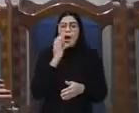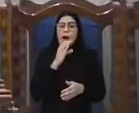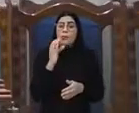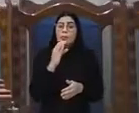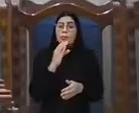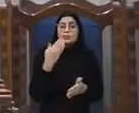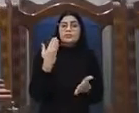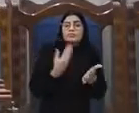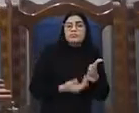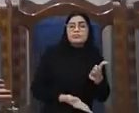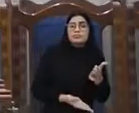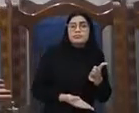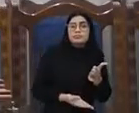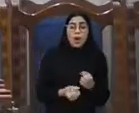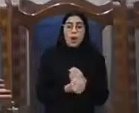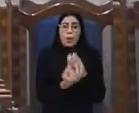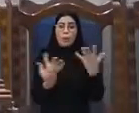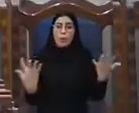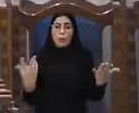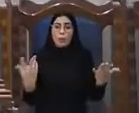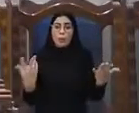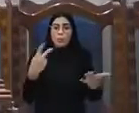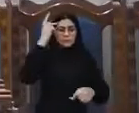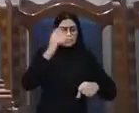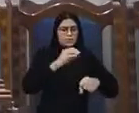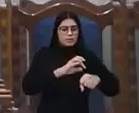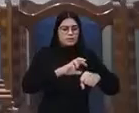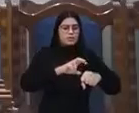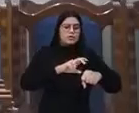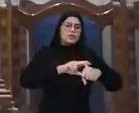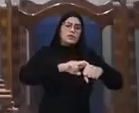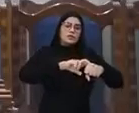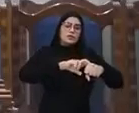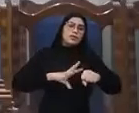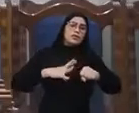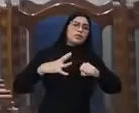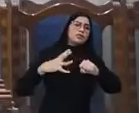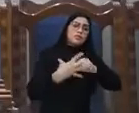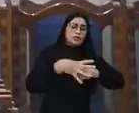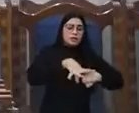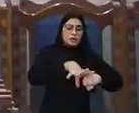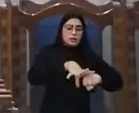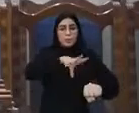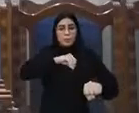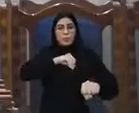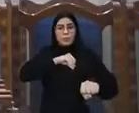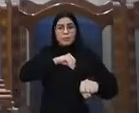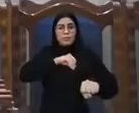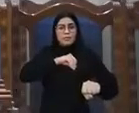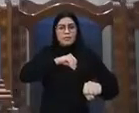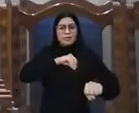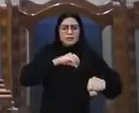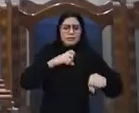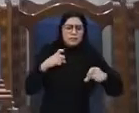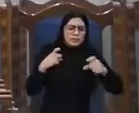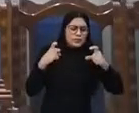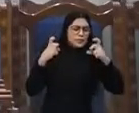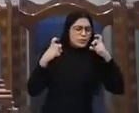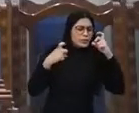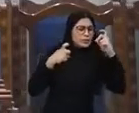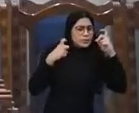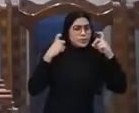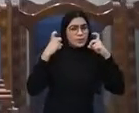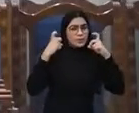pela Covid-19 têm testemunhado, têm falado que o momento de maior angústia é quando o